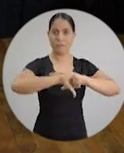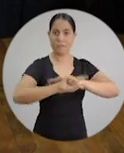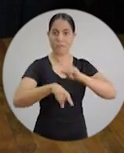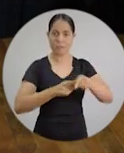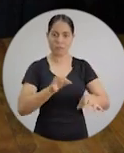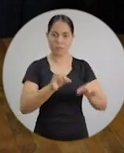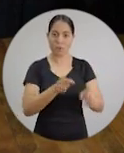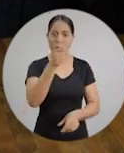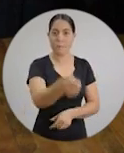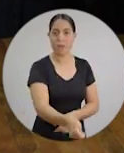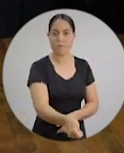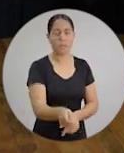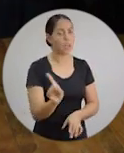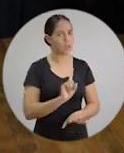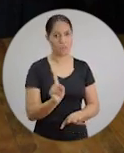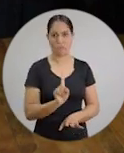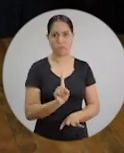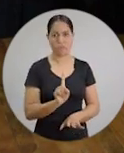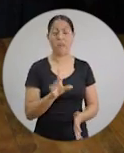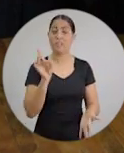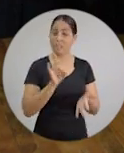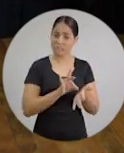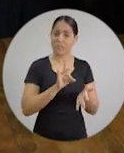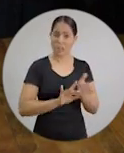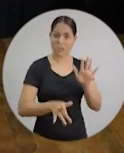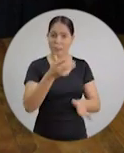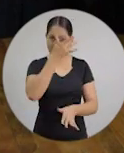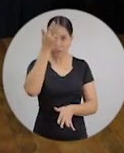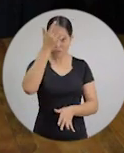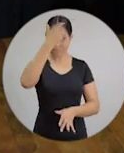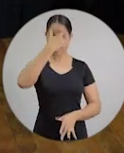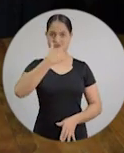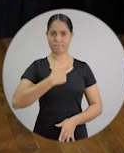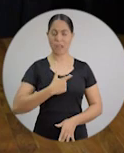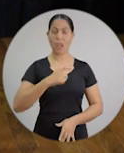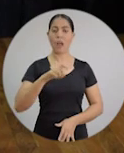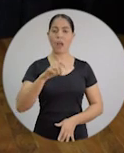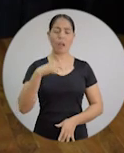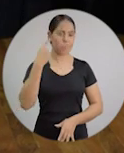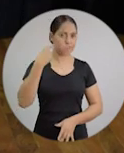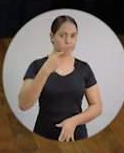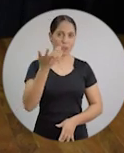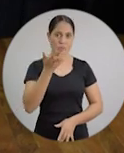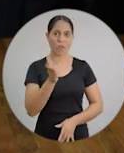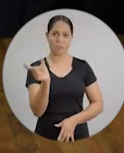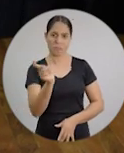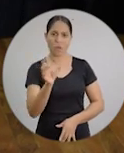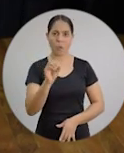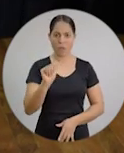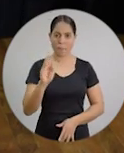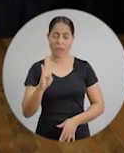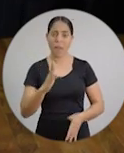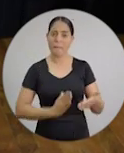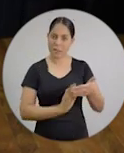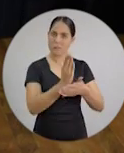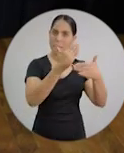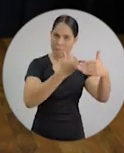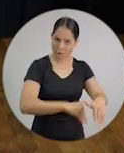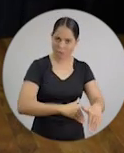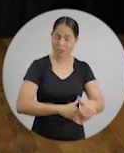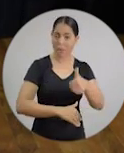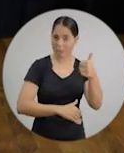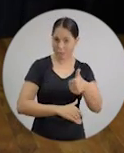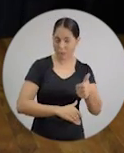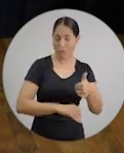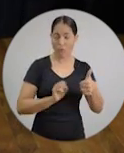praticou crime e aí com o trânsito em julgado. Mas, na verdade, quando alguém quer ser advogado, ele precisa satisfazer uma série de